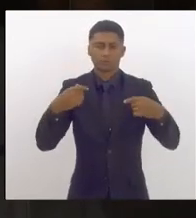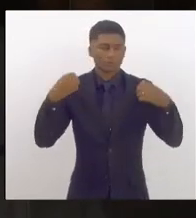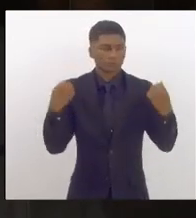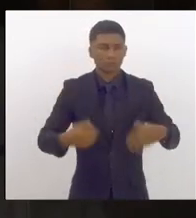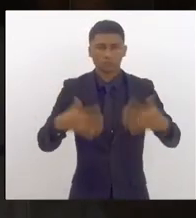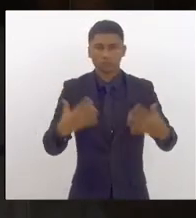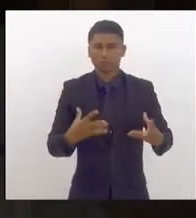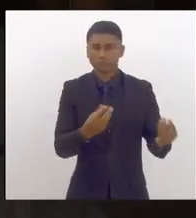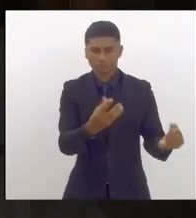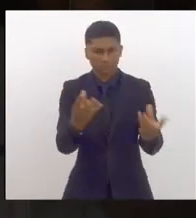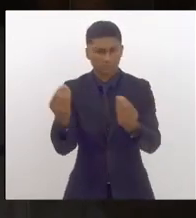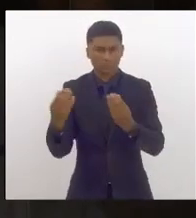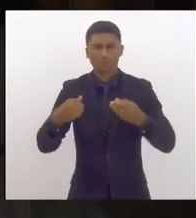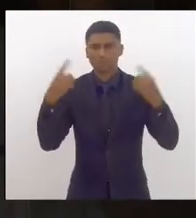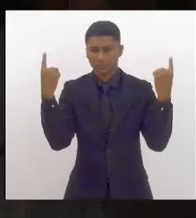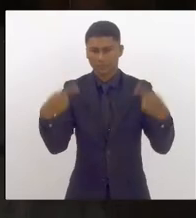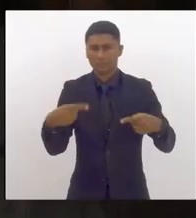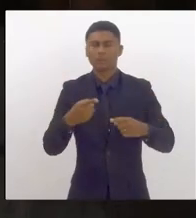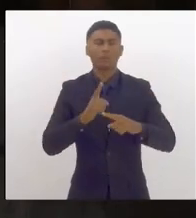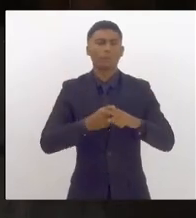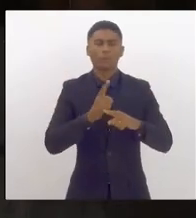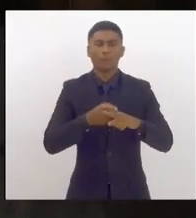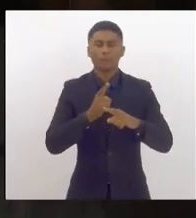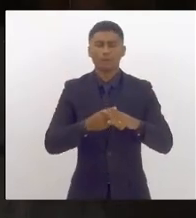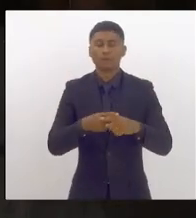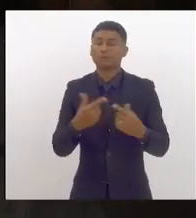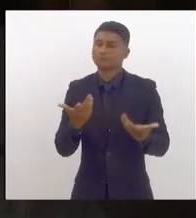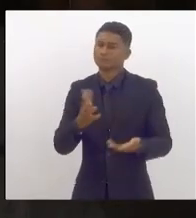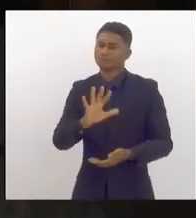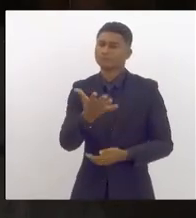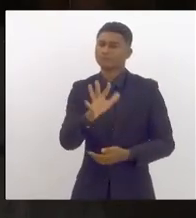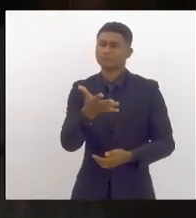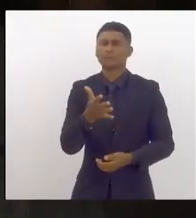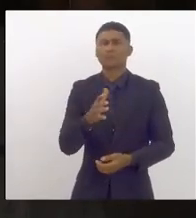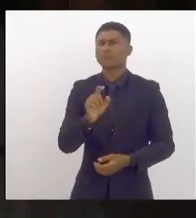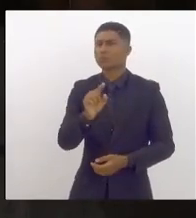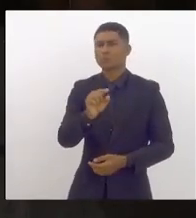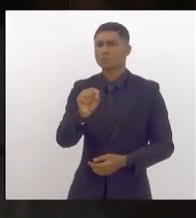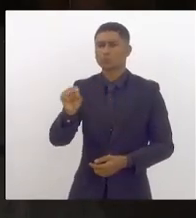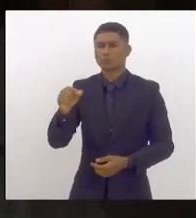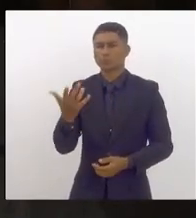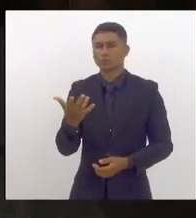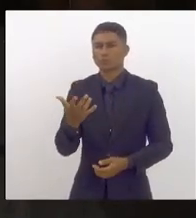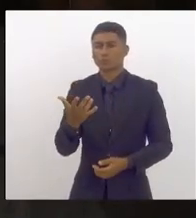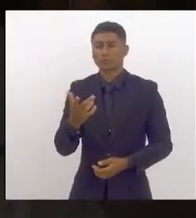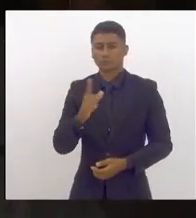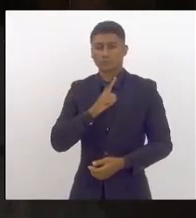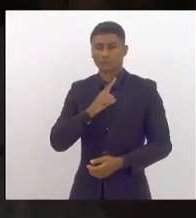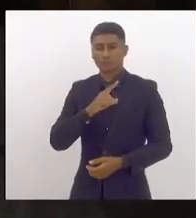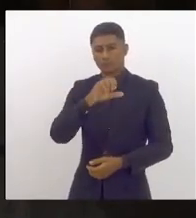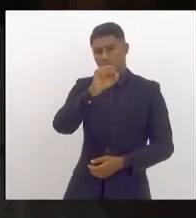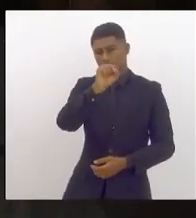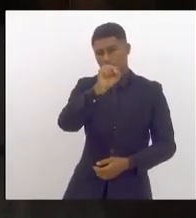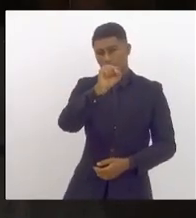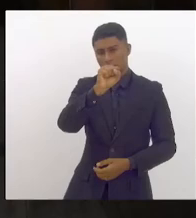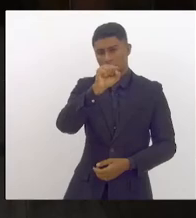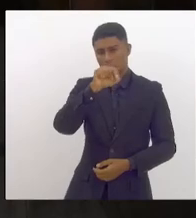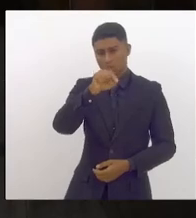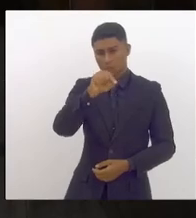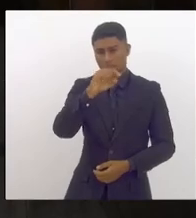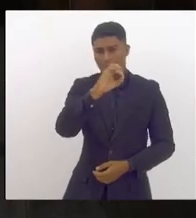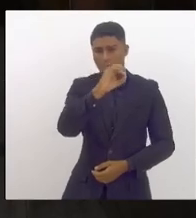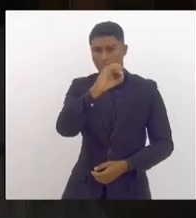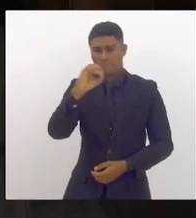grande monta a começar cerca de oito mil há 8 mil vacância de